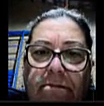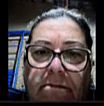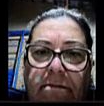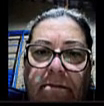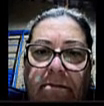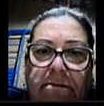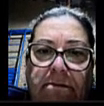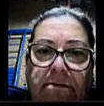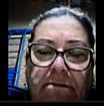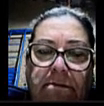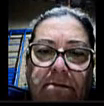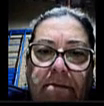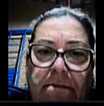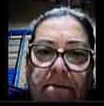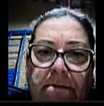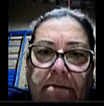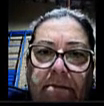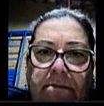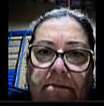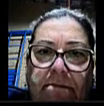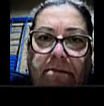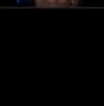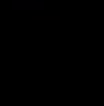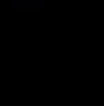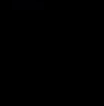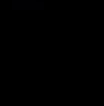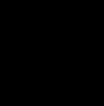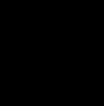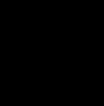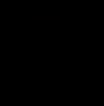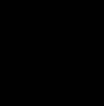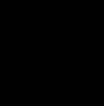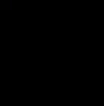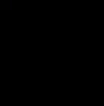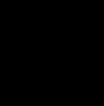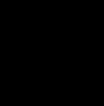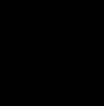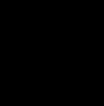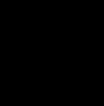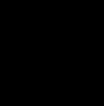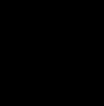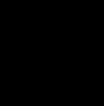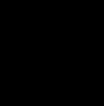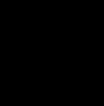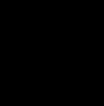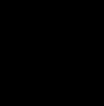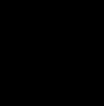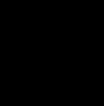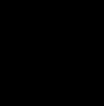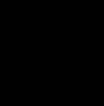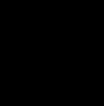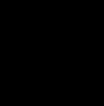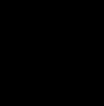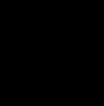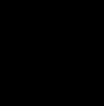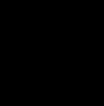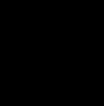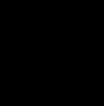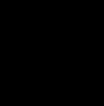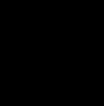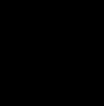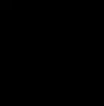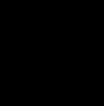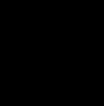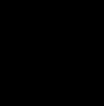sobre a questão aí da inclusão, né, de crianças com distúrbios de aprendizagem na escola, e aí o que eu queria